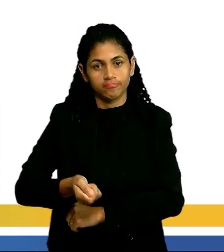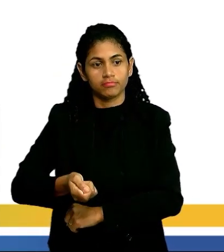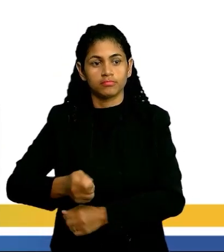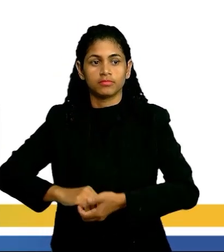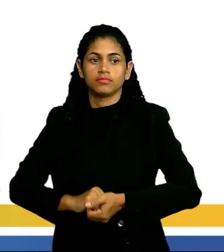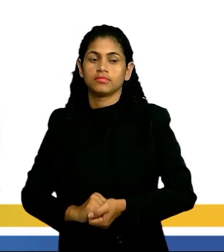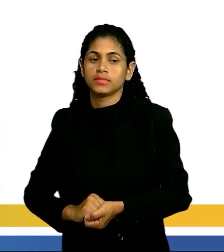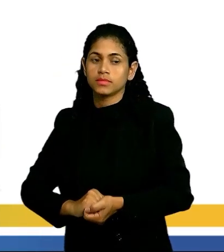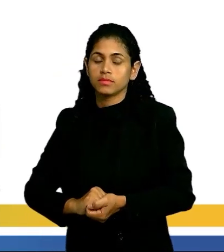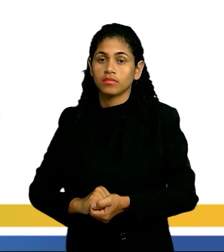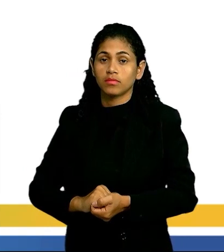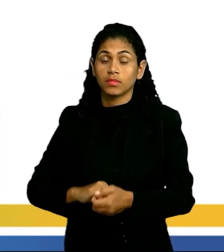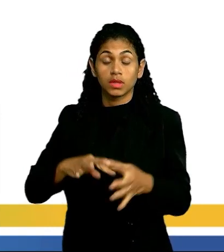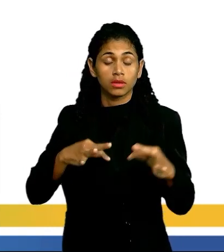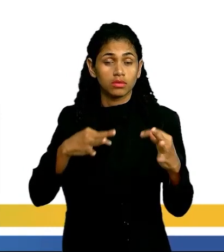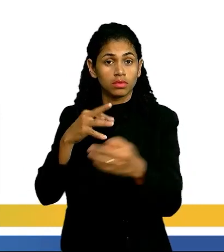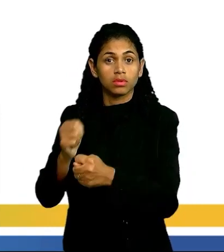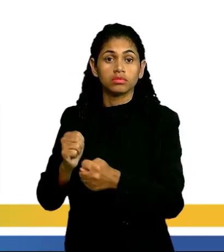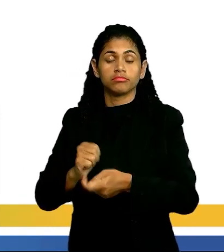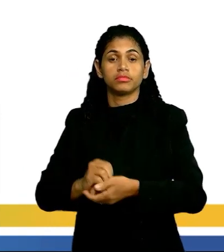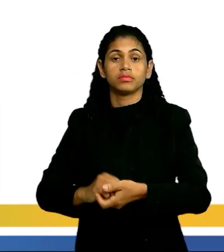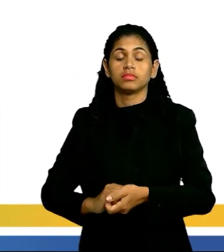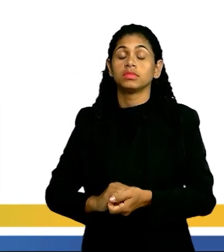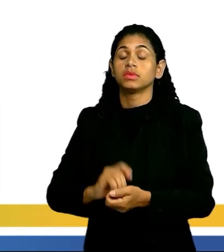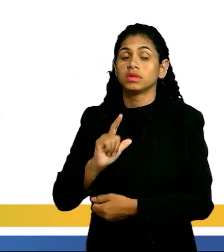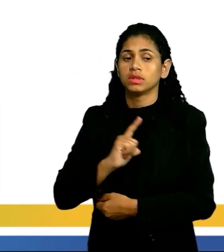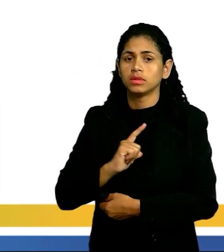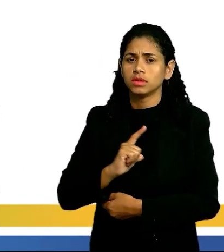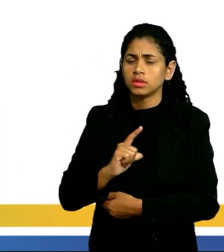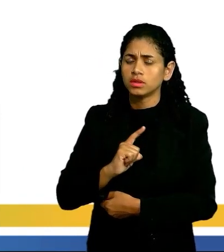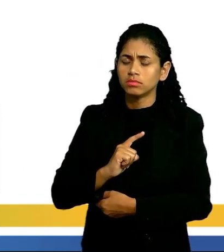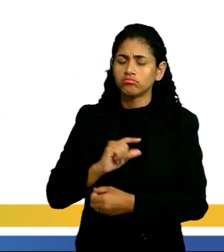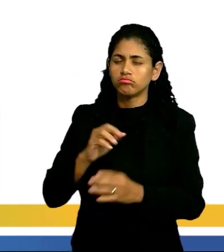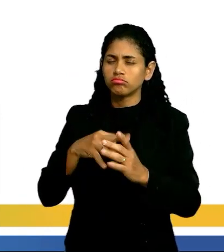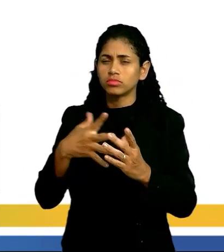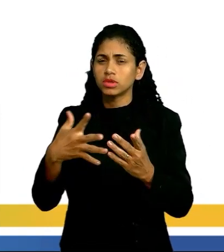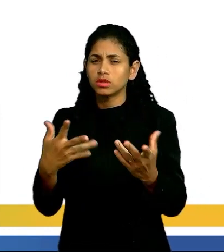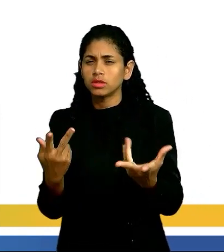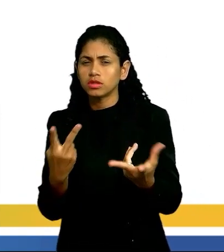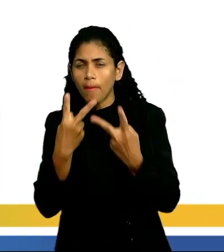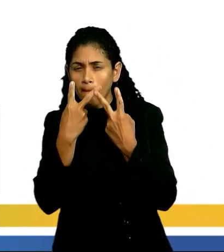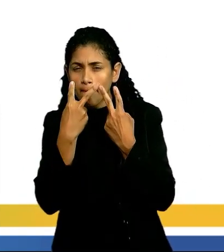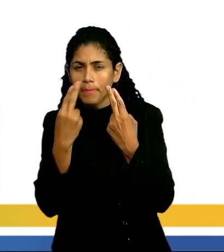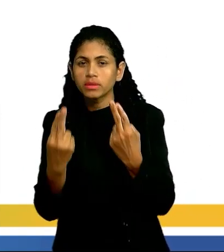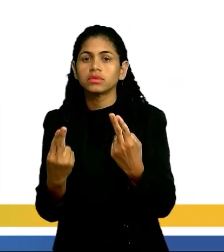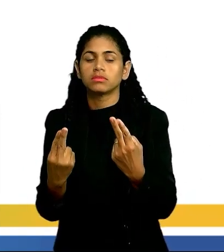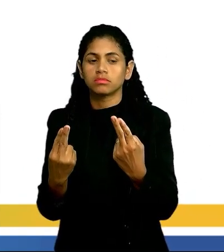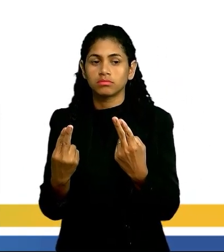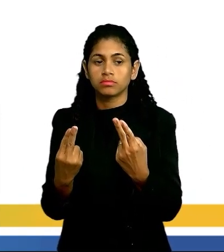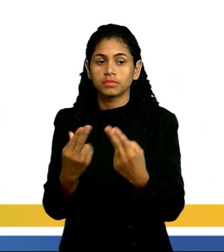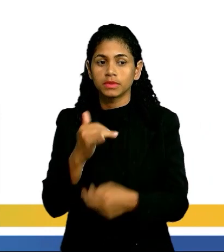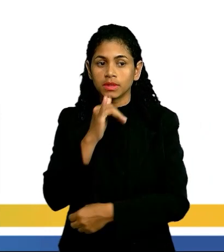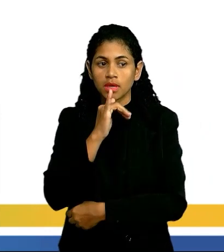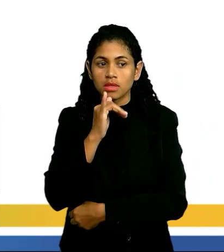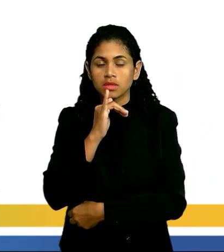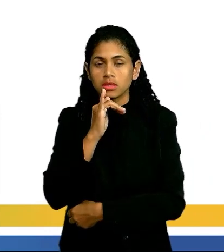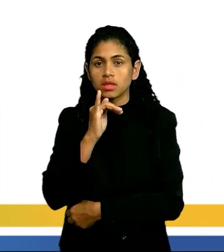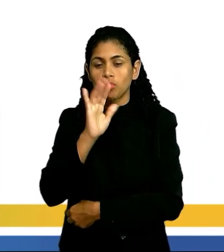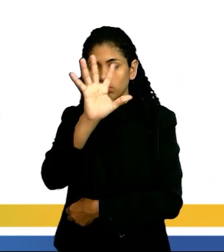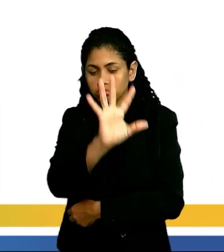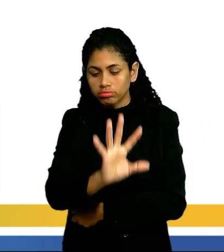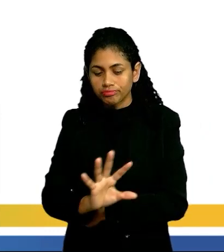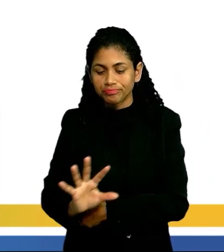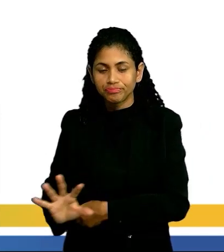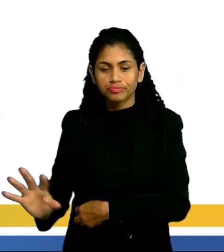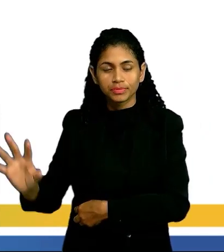Todos eles vão carregar características similares, como, por exemplo, o nacionalismo,